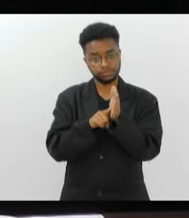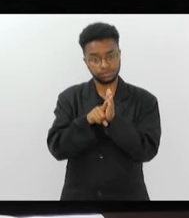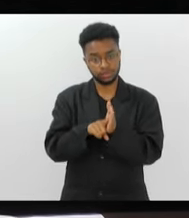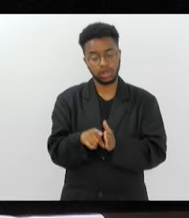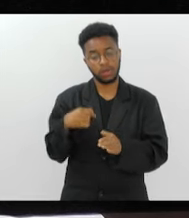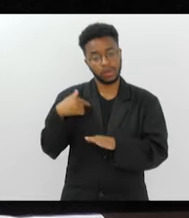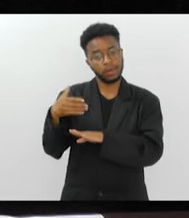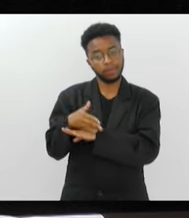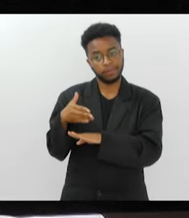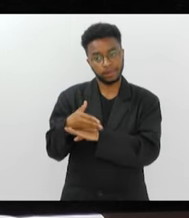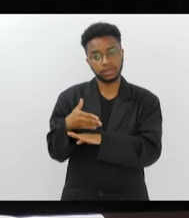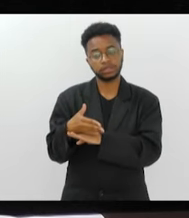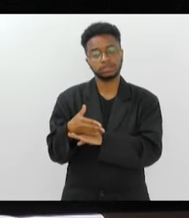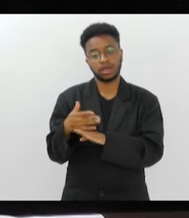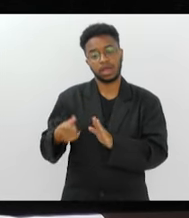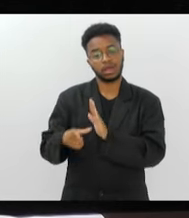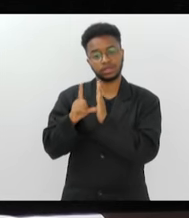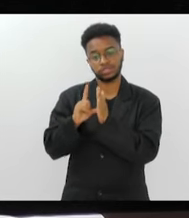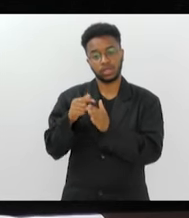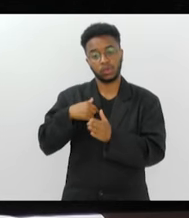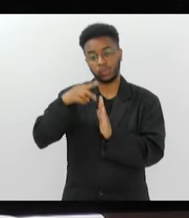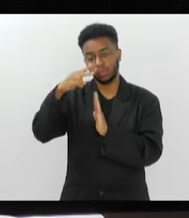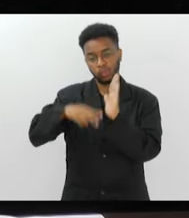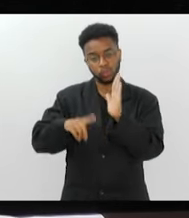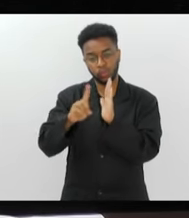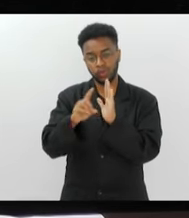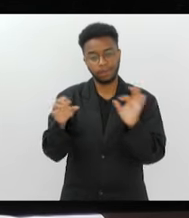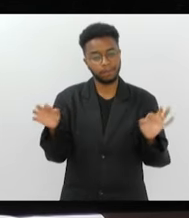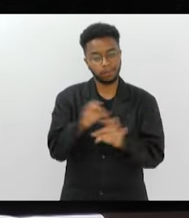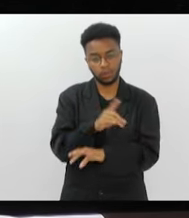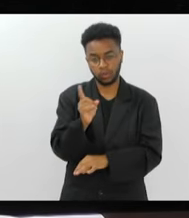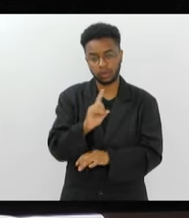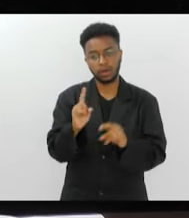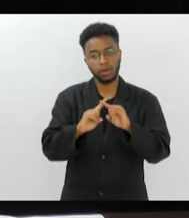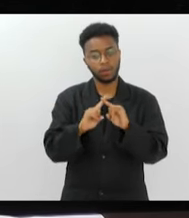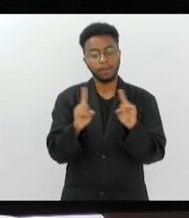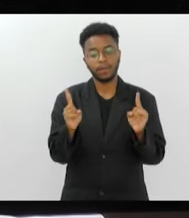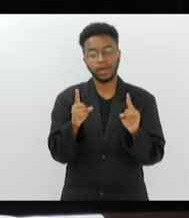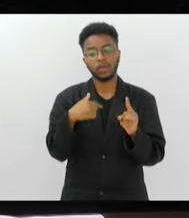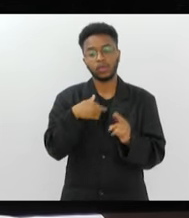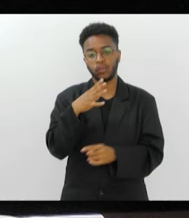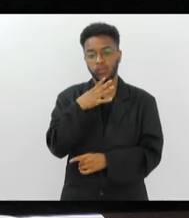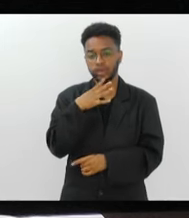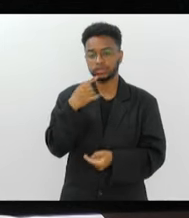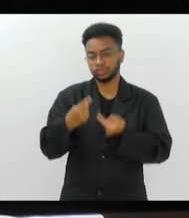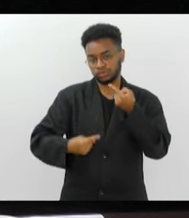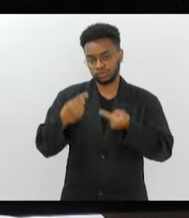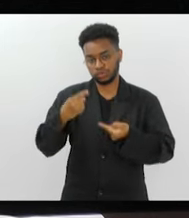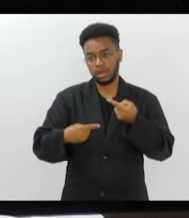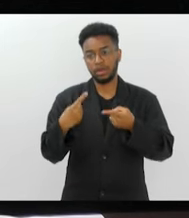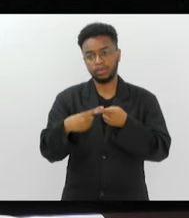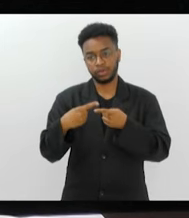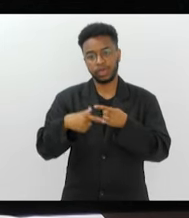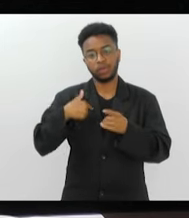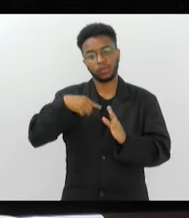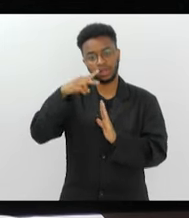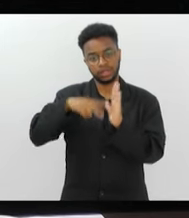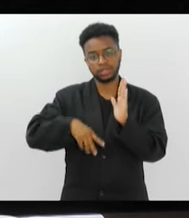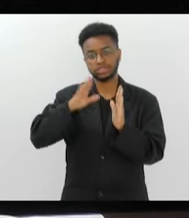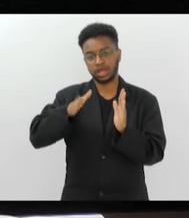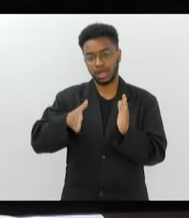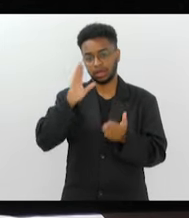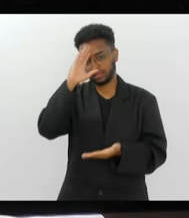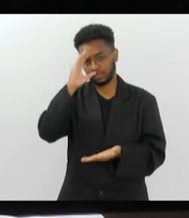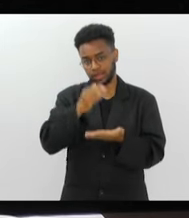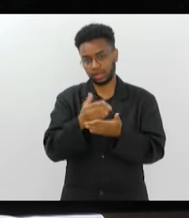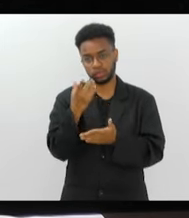honra de participar ontem do lançamento, então ainda não li o livro na sua totalidade, conheço a discussão porque já li a sua tese de